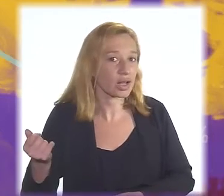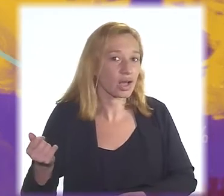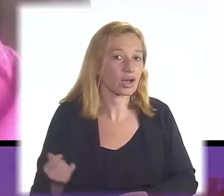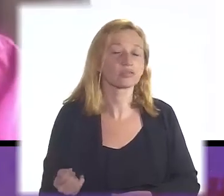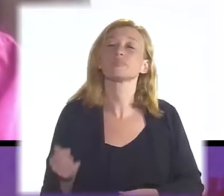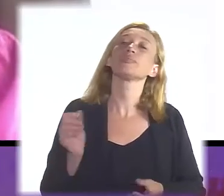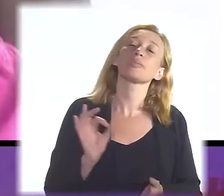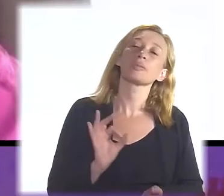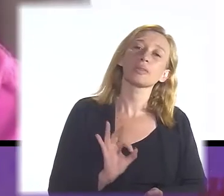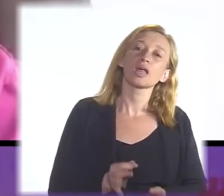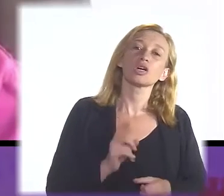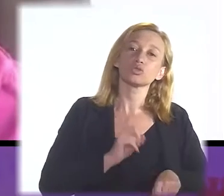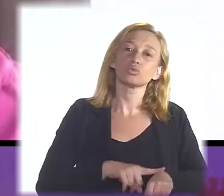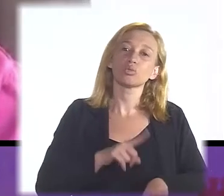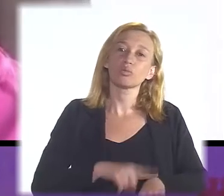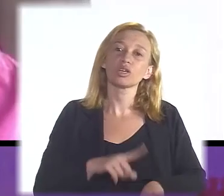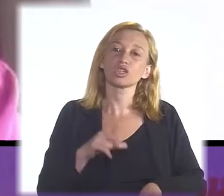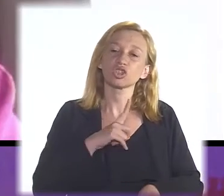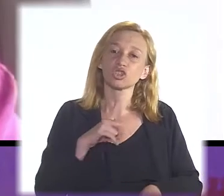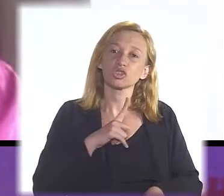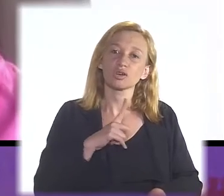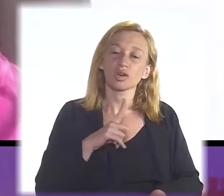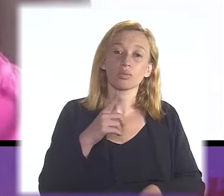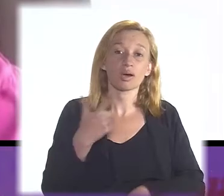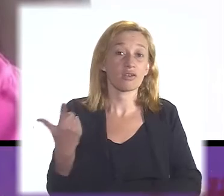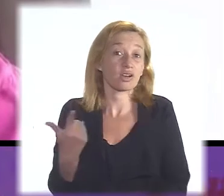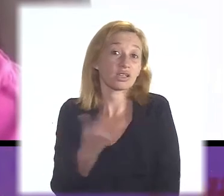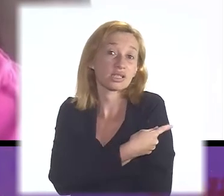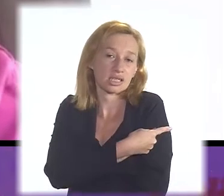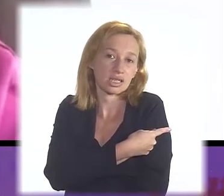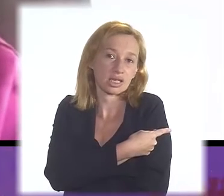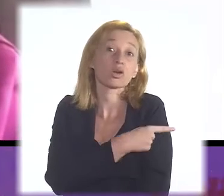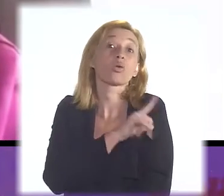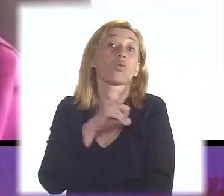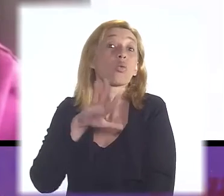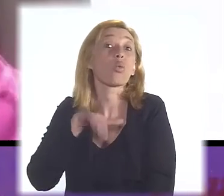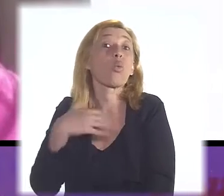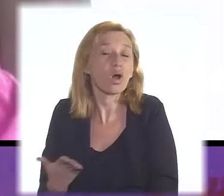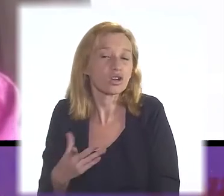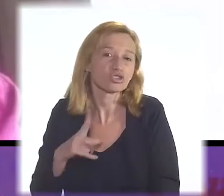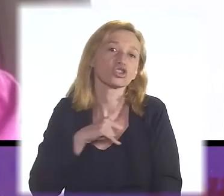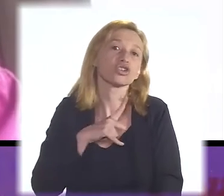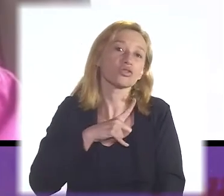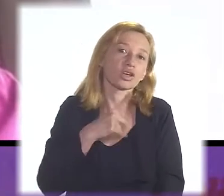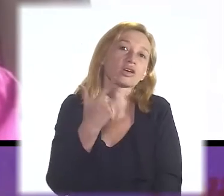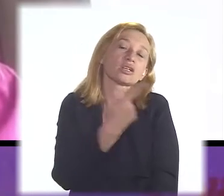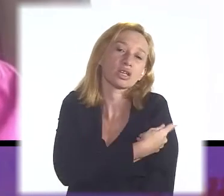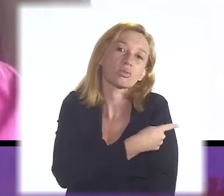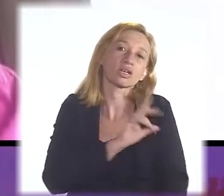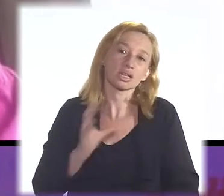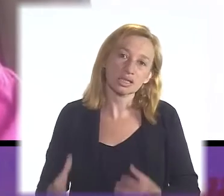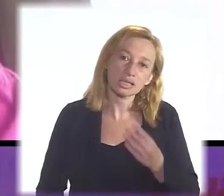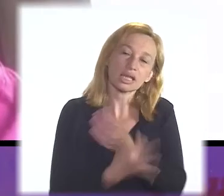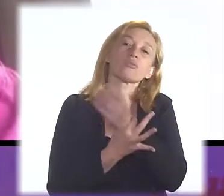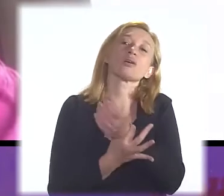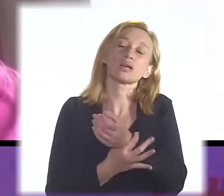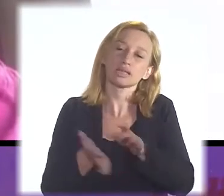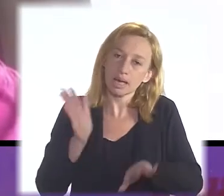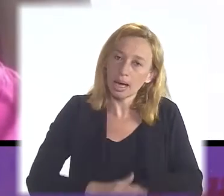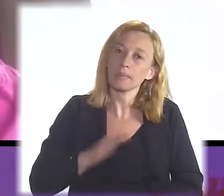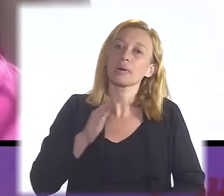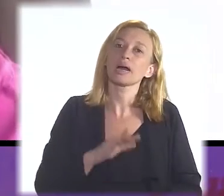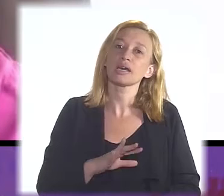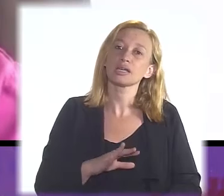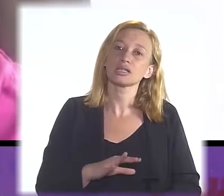embora. Eventualmente, no momento em que tivermos uma vacina, quando a tivermos, a gente vai ter uma segurança um pouco